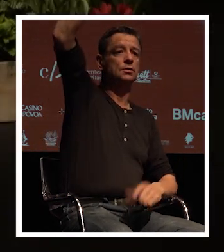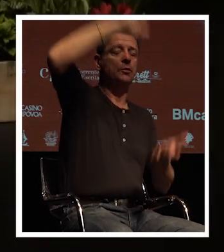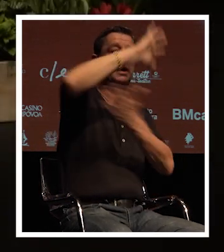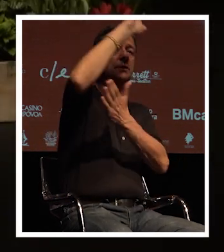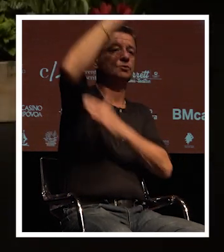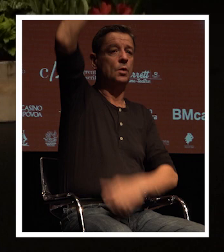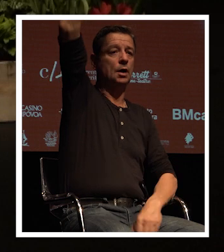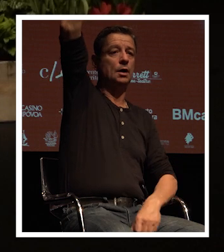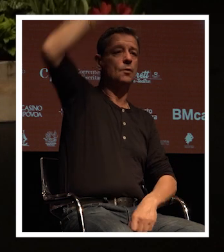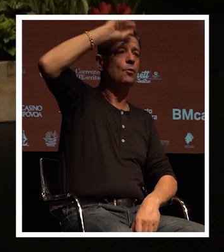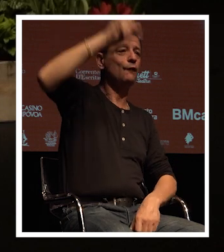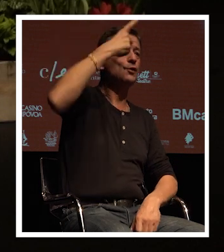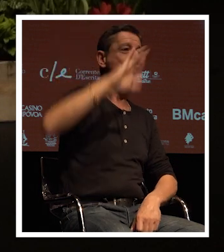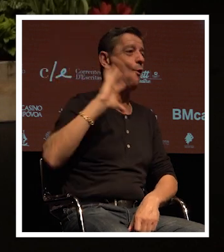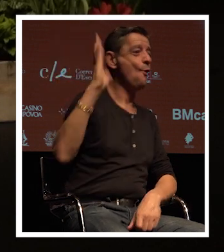favor